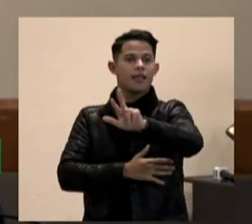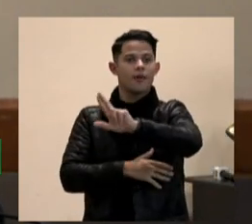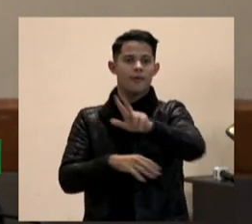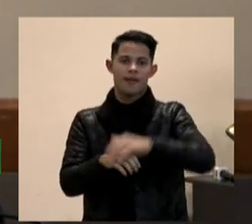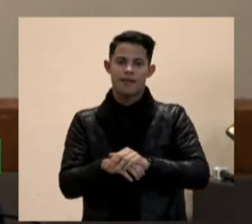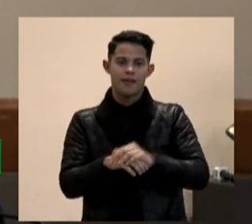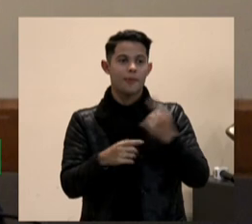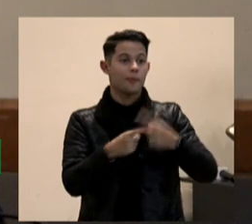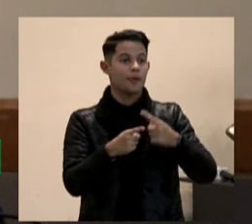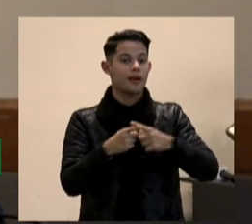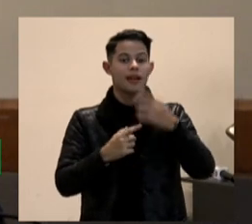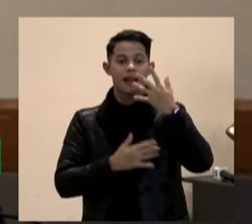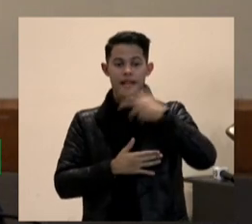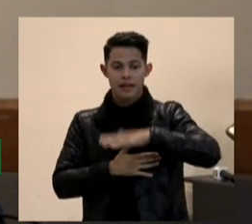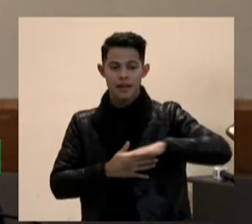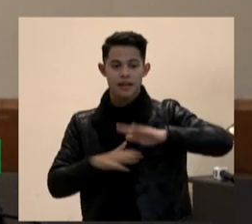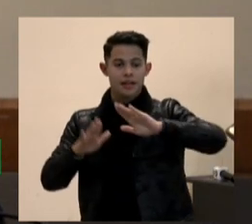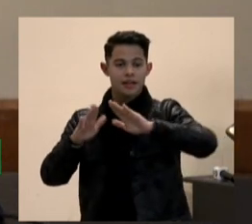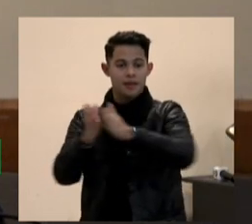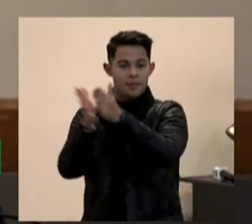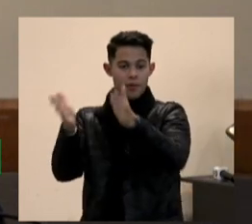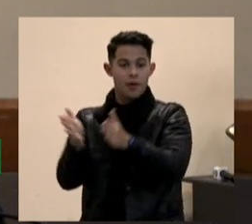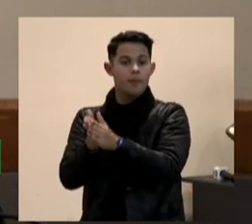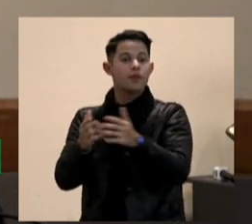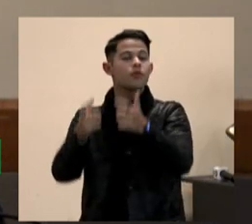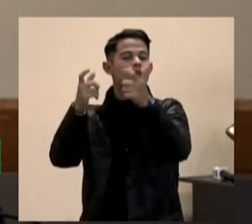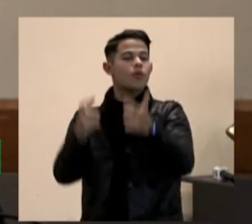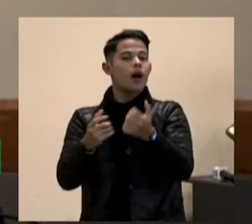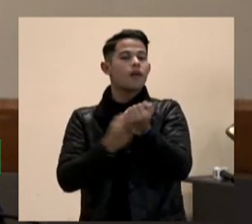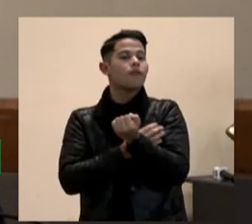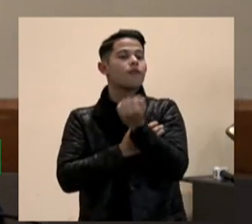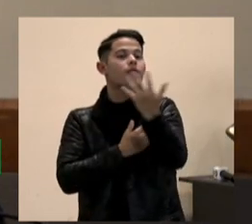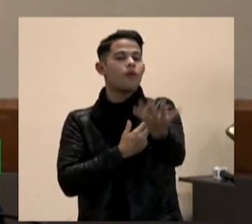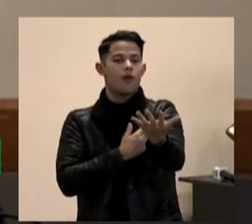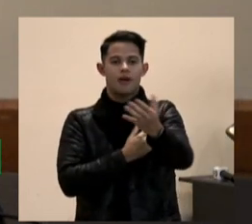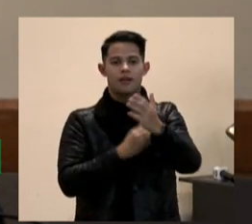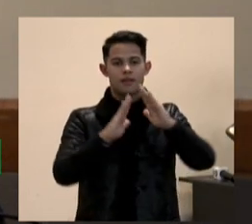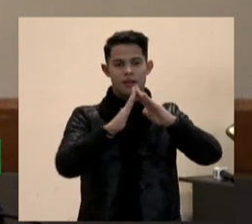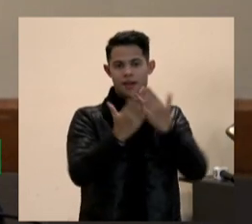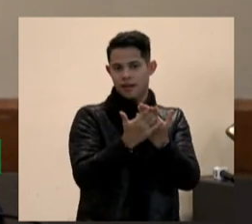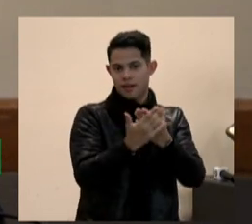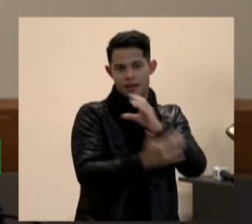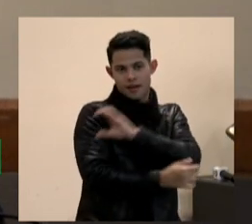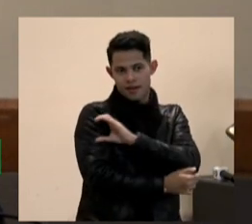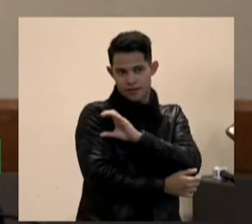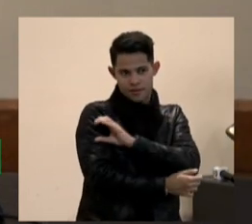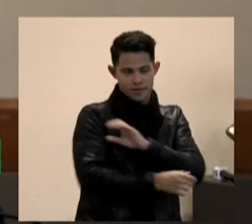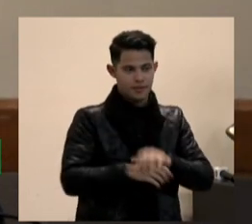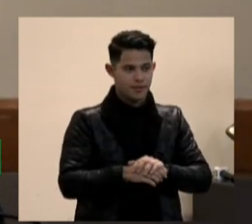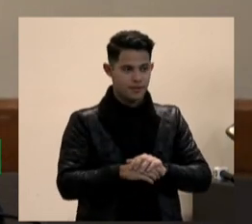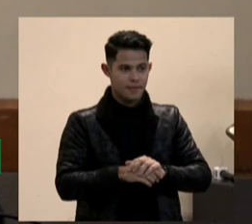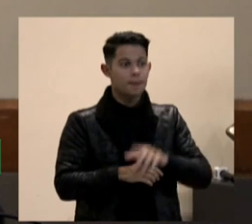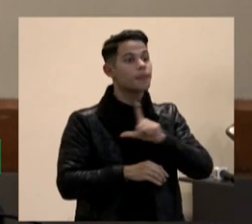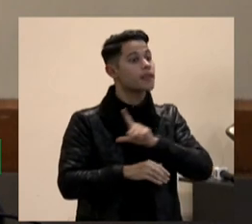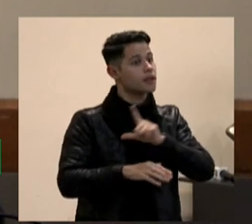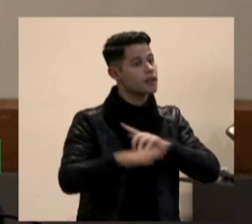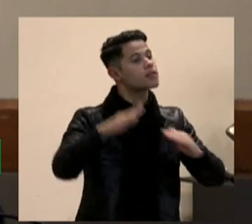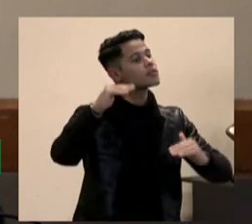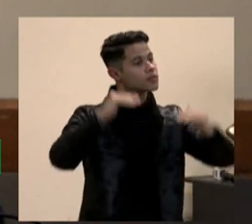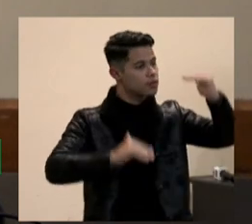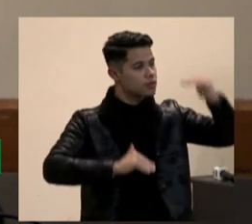crianças pobres estão fora da creche, né? Não são elas que têm acessado a creche. E há aqui uma